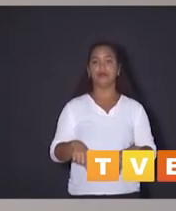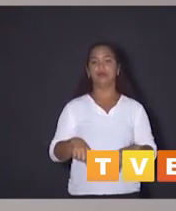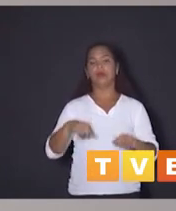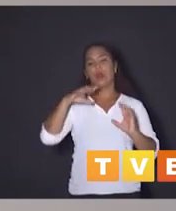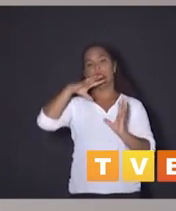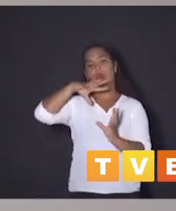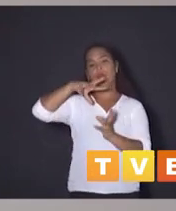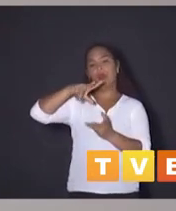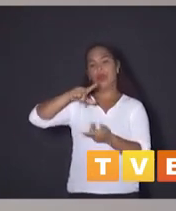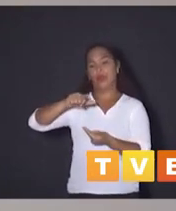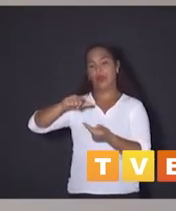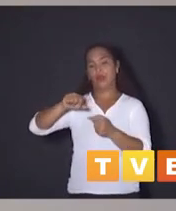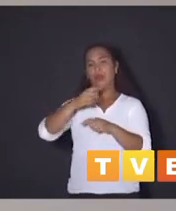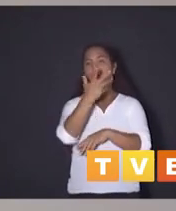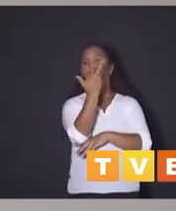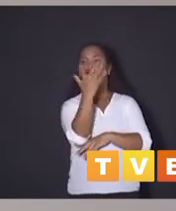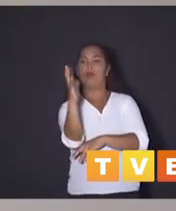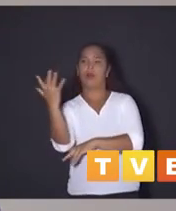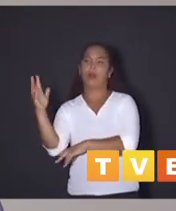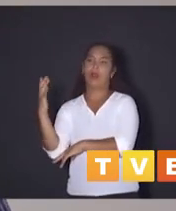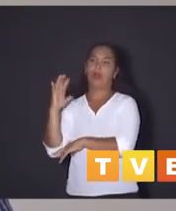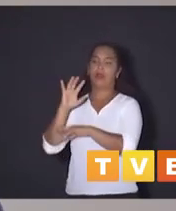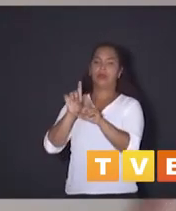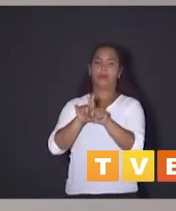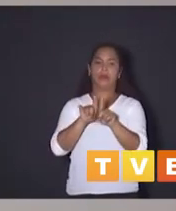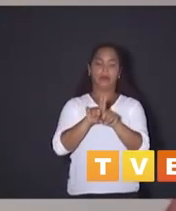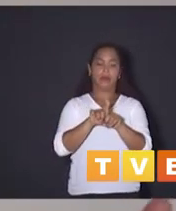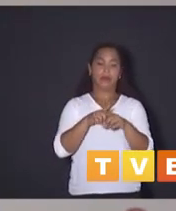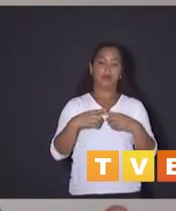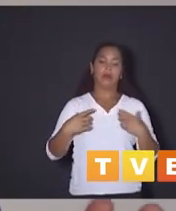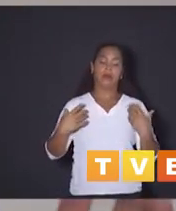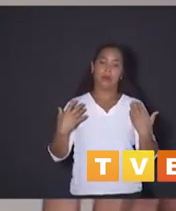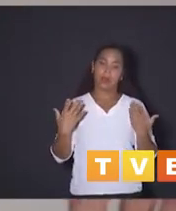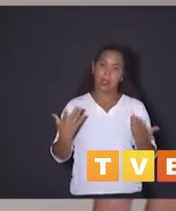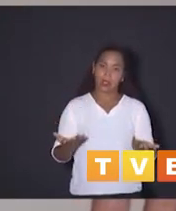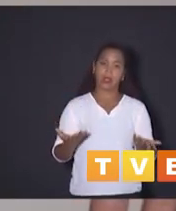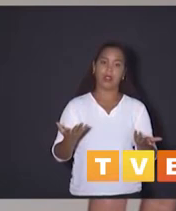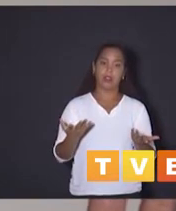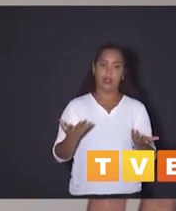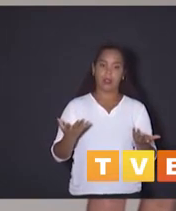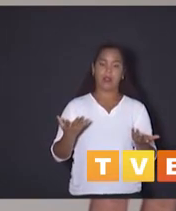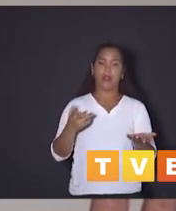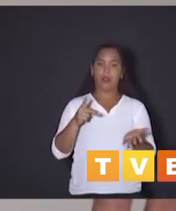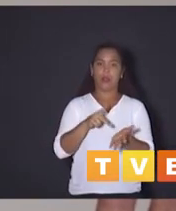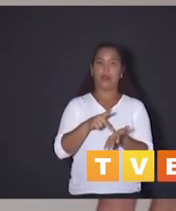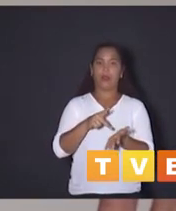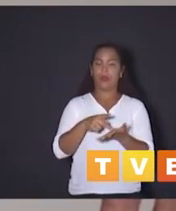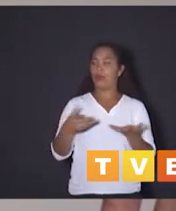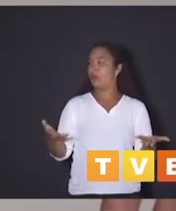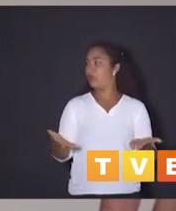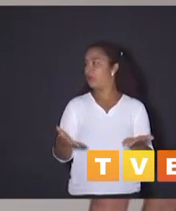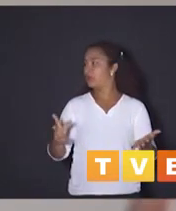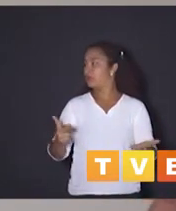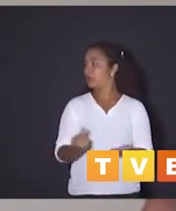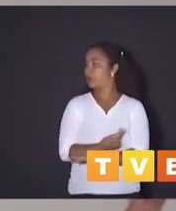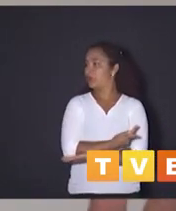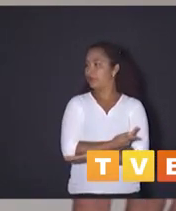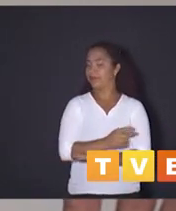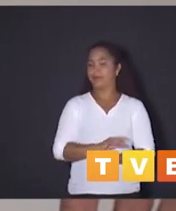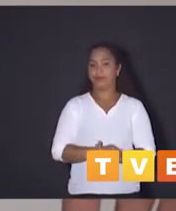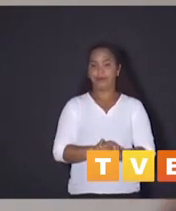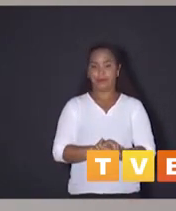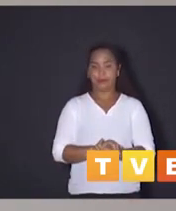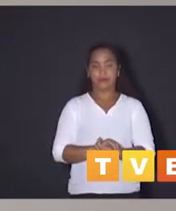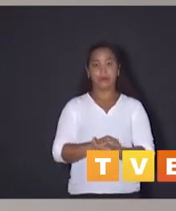mundo e para o ambiente no qual ele é produzido então este é nossa é essa a nossa realidade eu diria que o usual